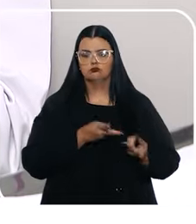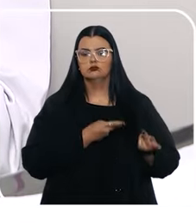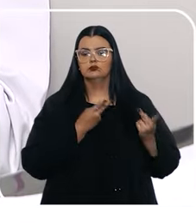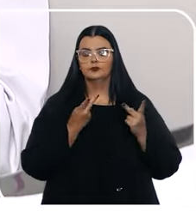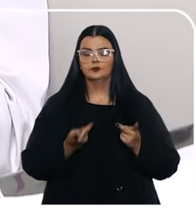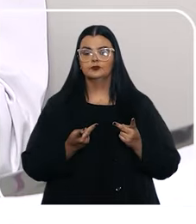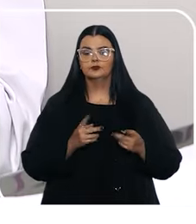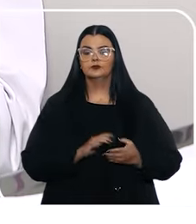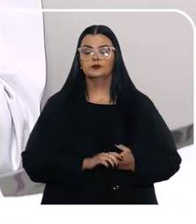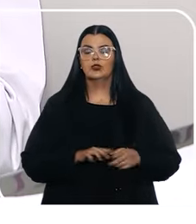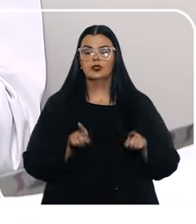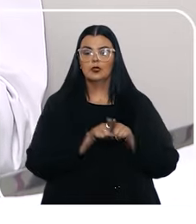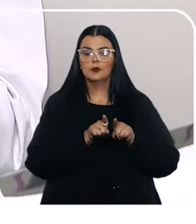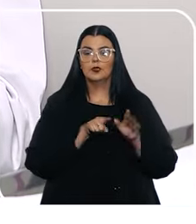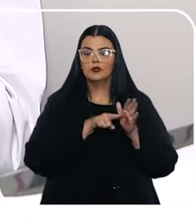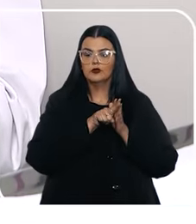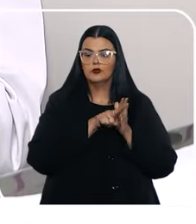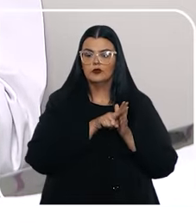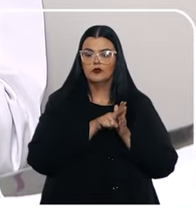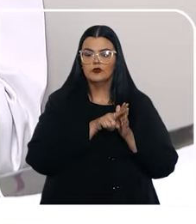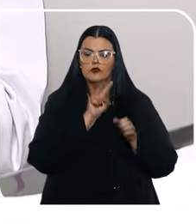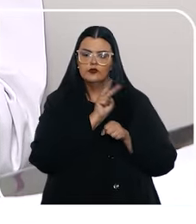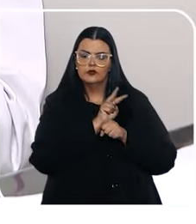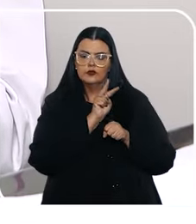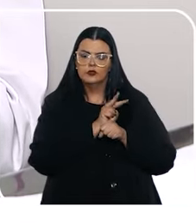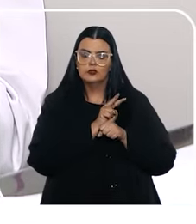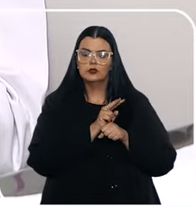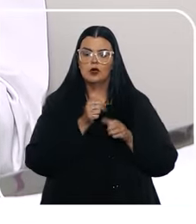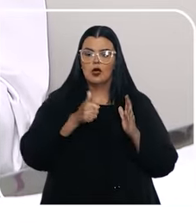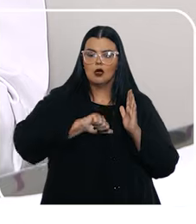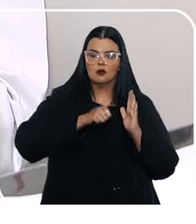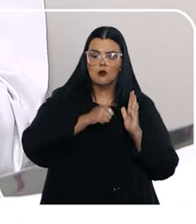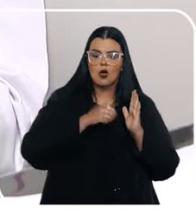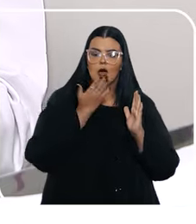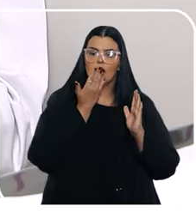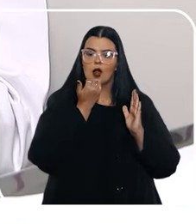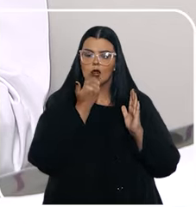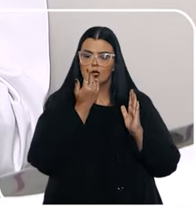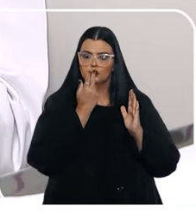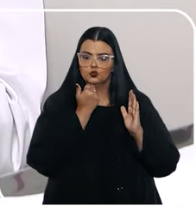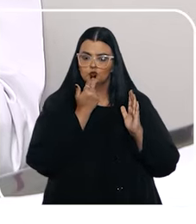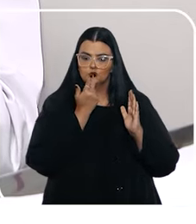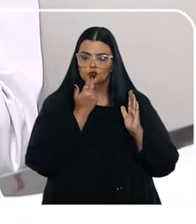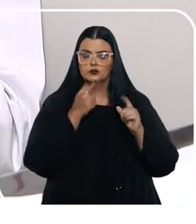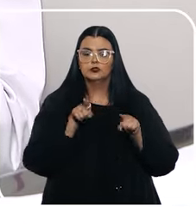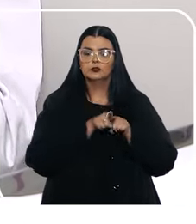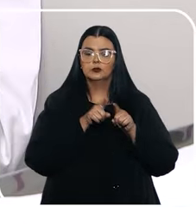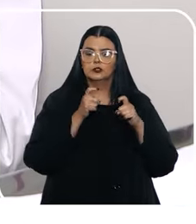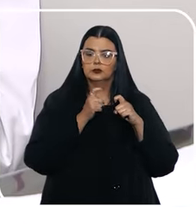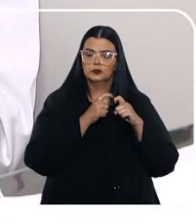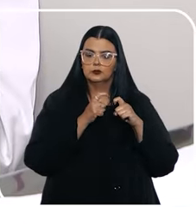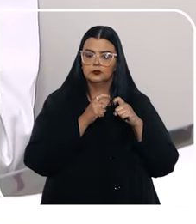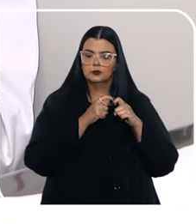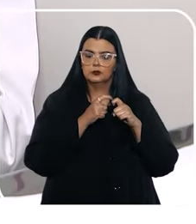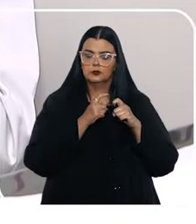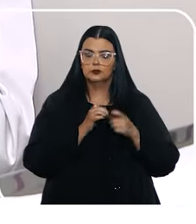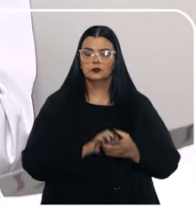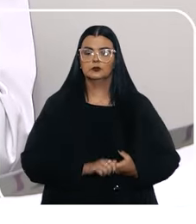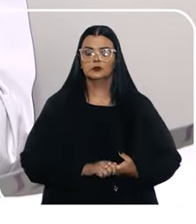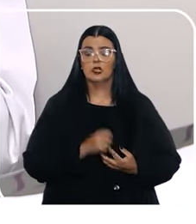sendo fornecidos e uma fiscalização cada vez maior na qualidade alimentar, na qualidade de medicamentos,